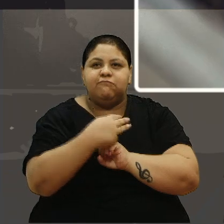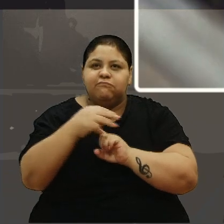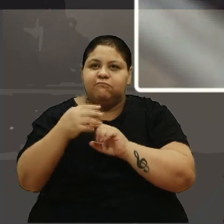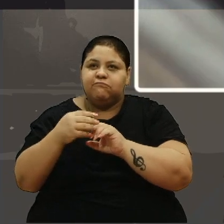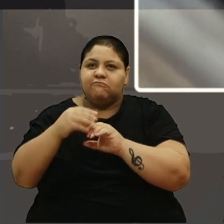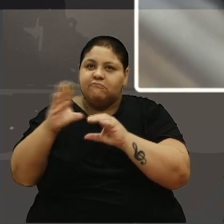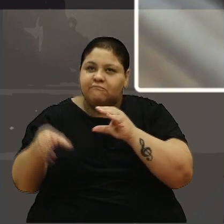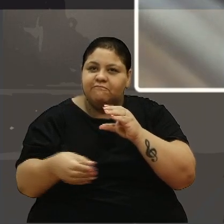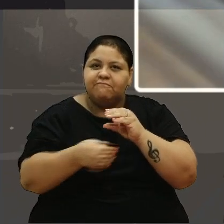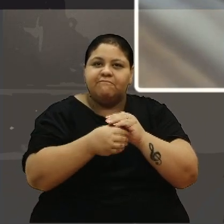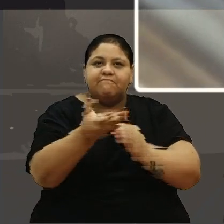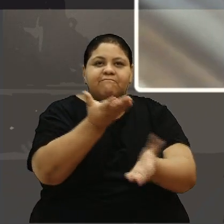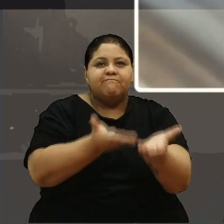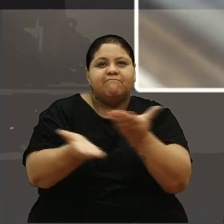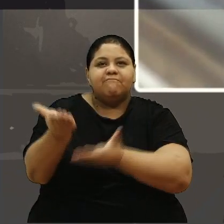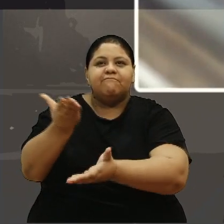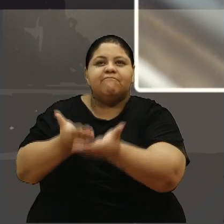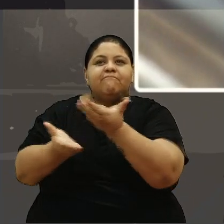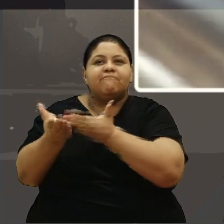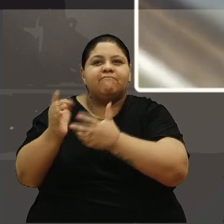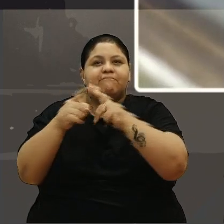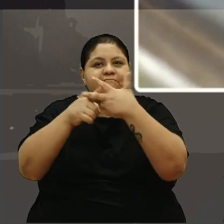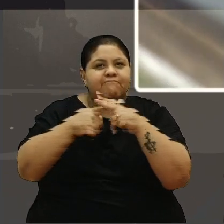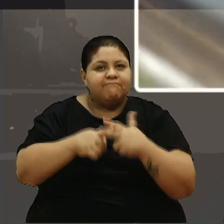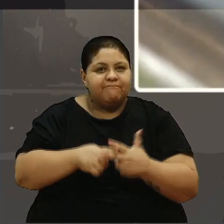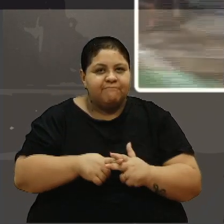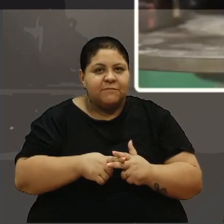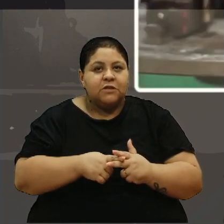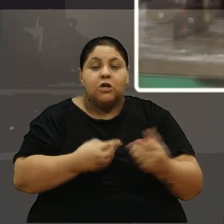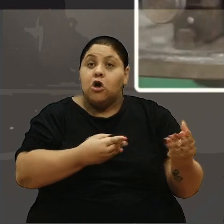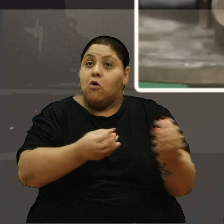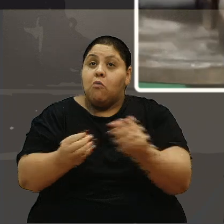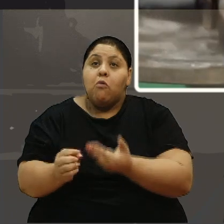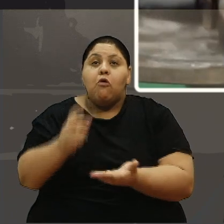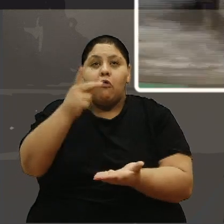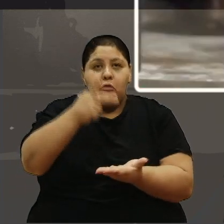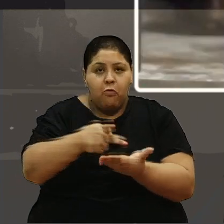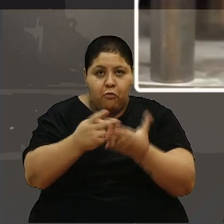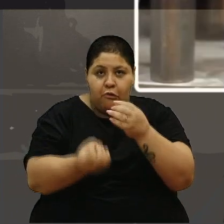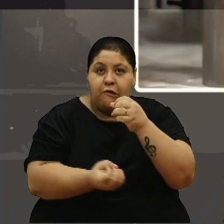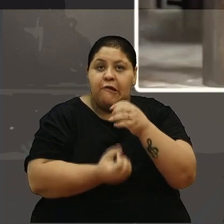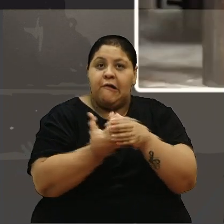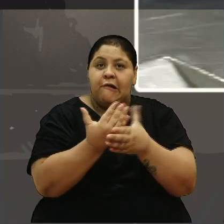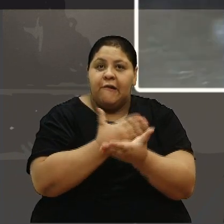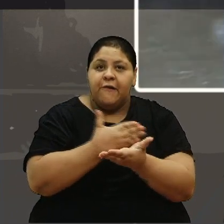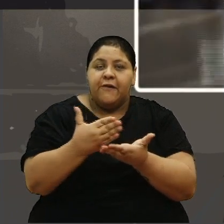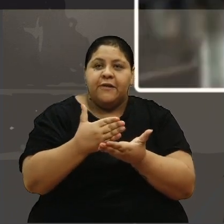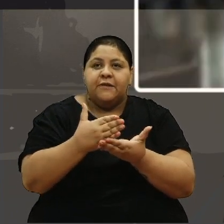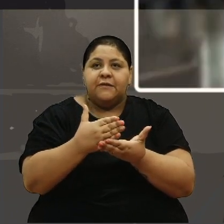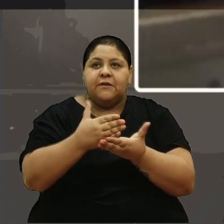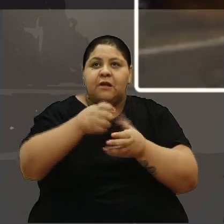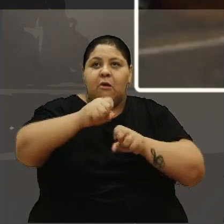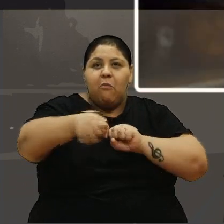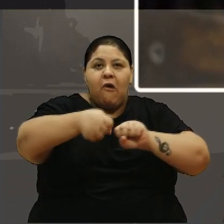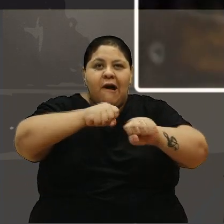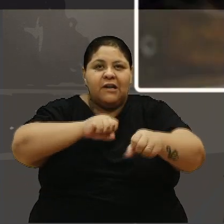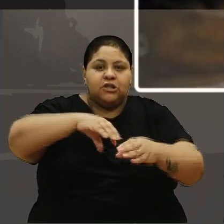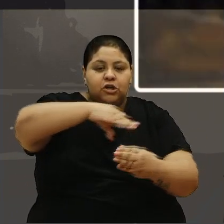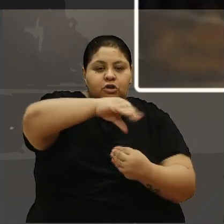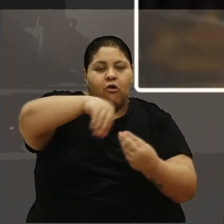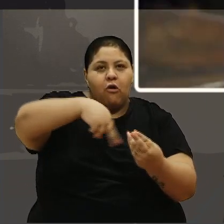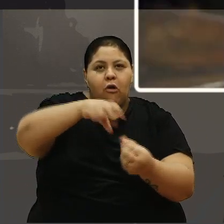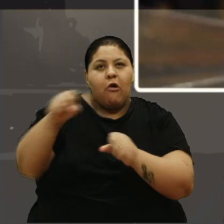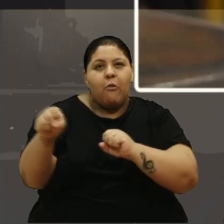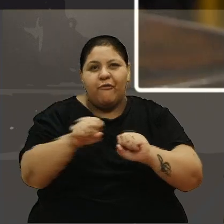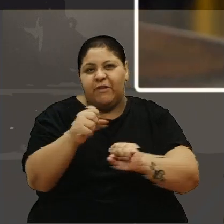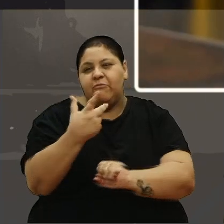e no atendimento a montadoras. Entre os muitos produtos fabricados a partir da borracha e do plástico,